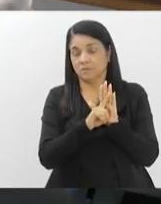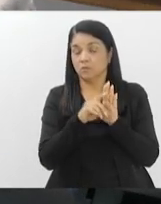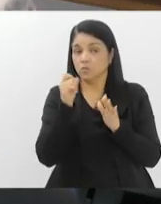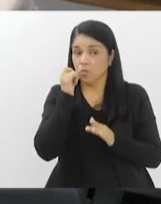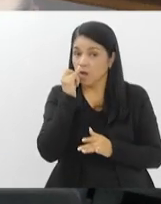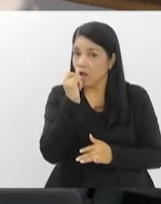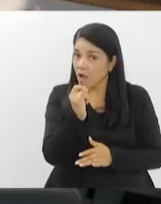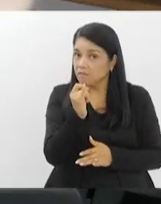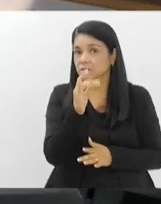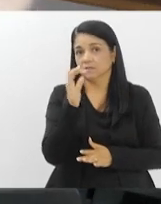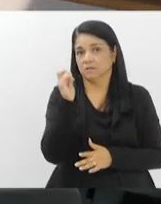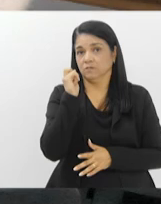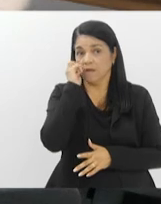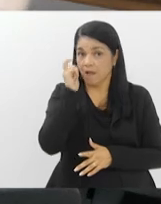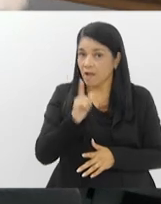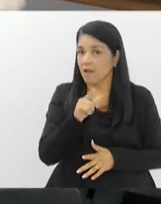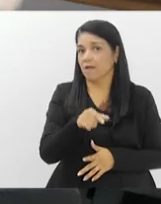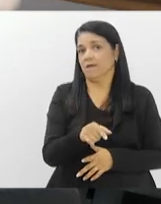alertando.